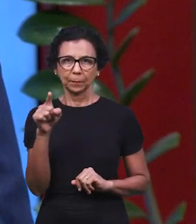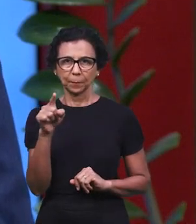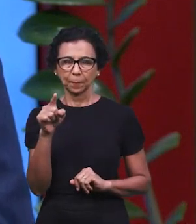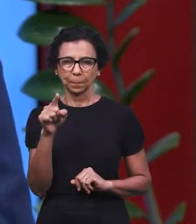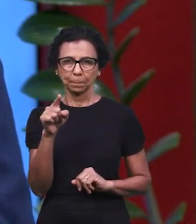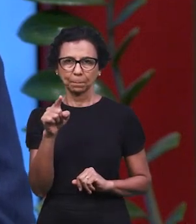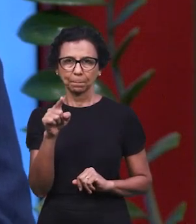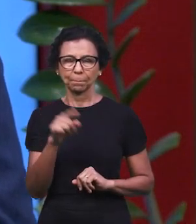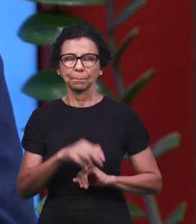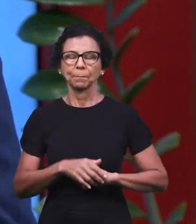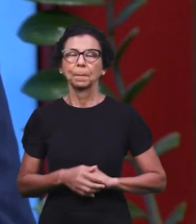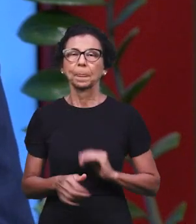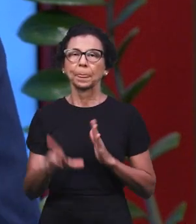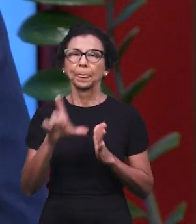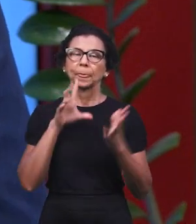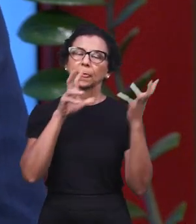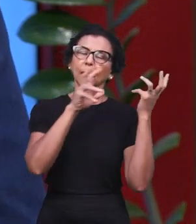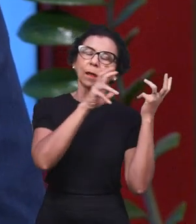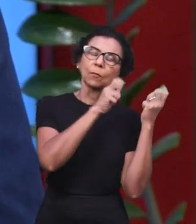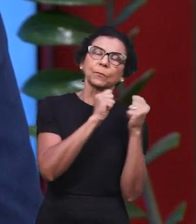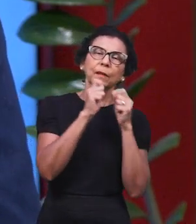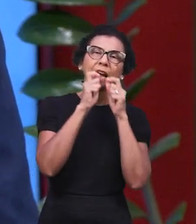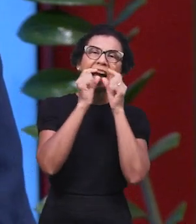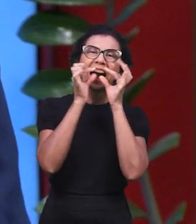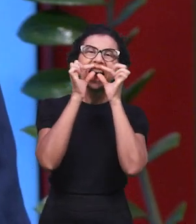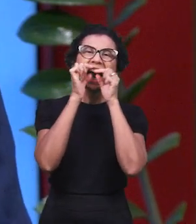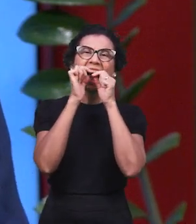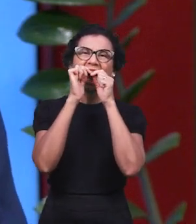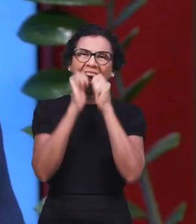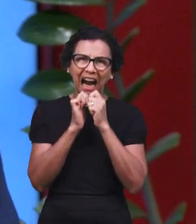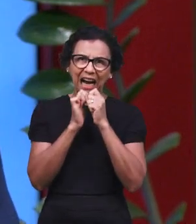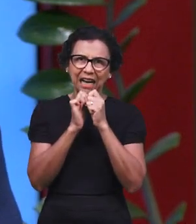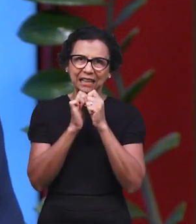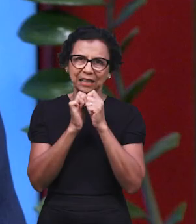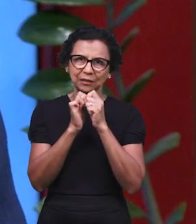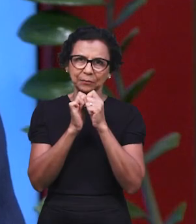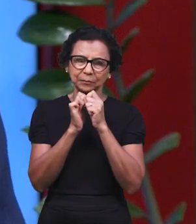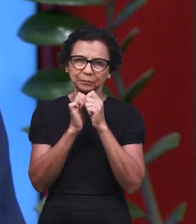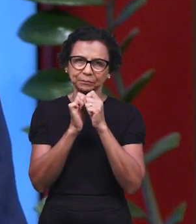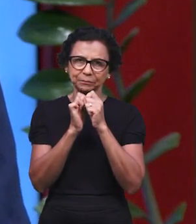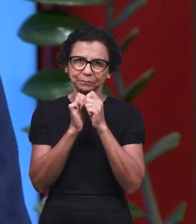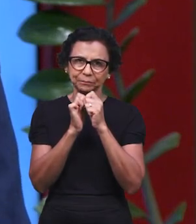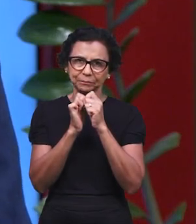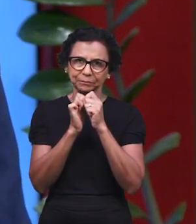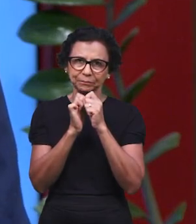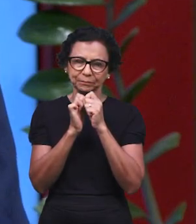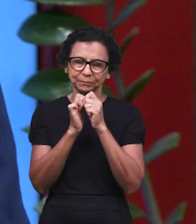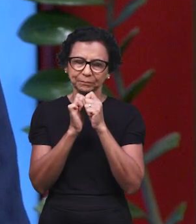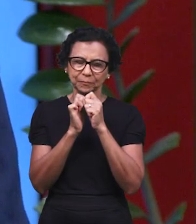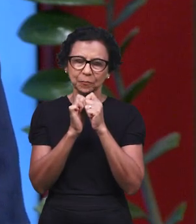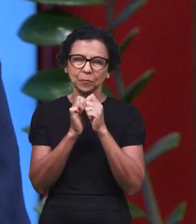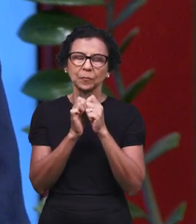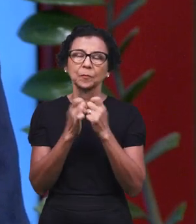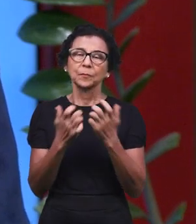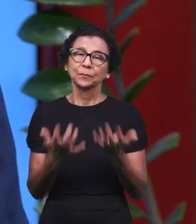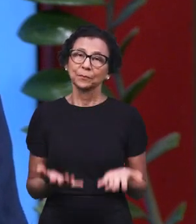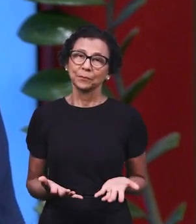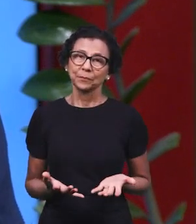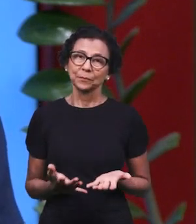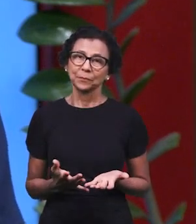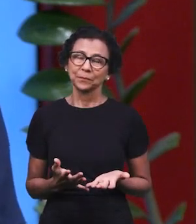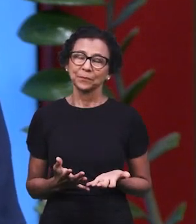prótese, né? E dorme sem a prótese. Porque nós estamos observando que muitos pacientes estão